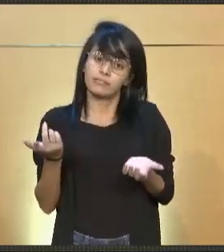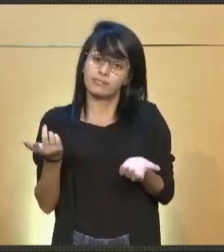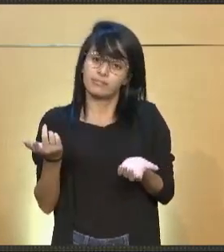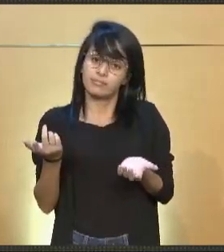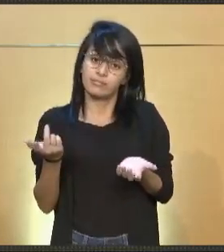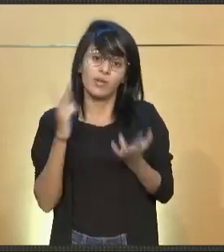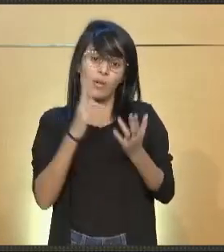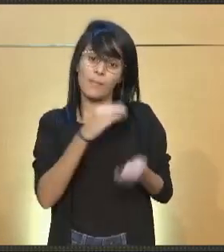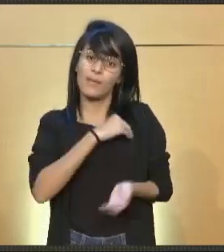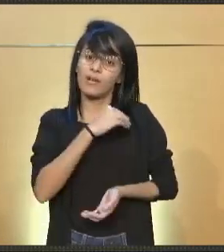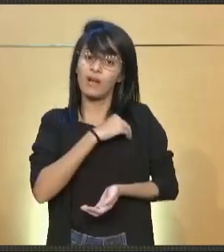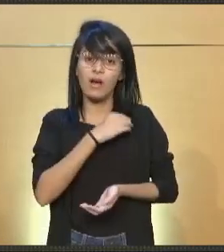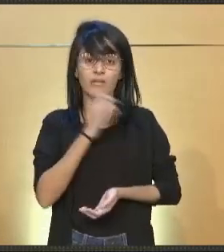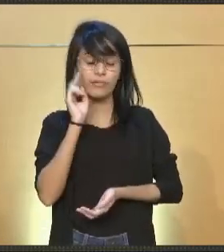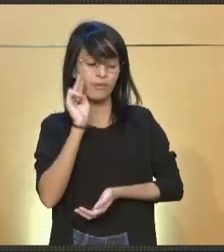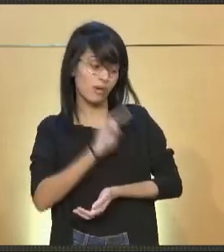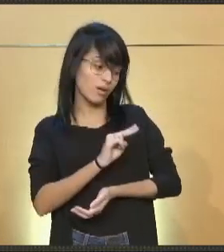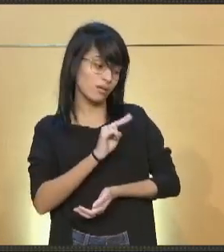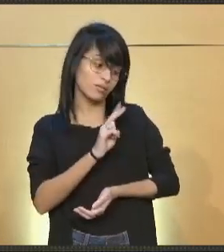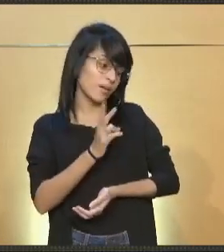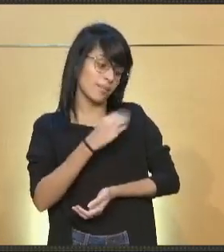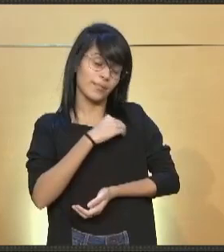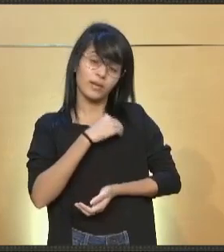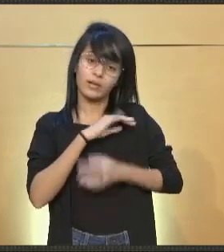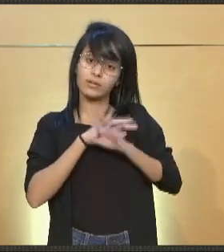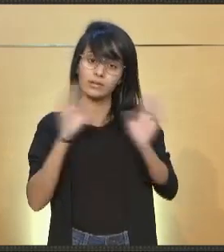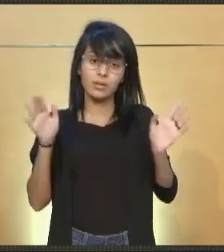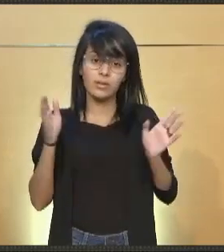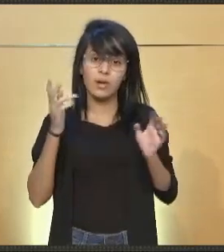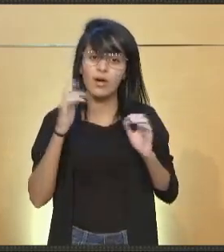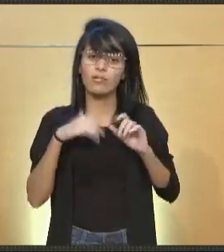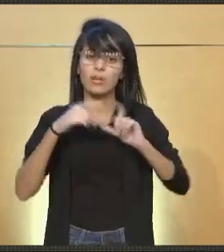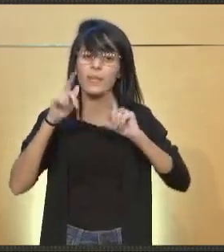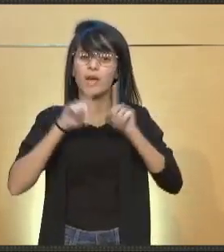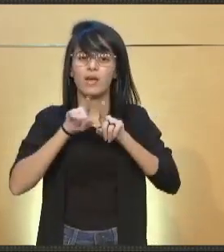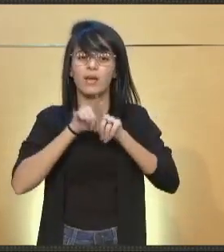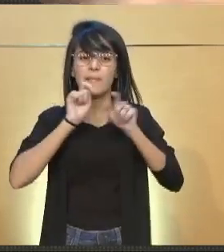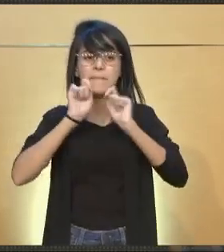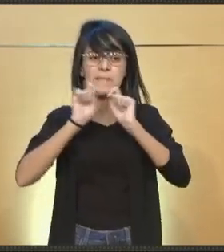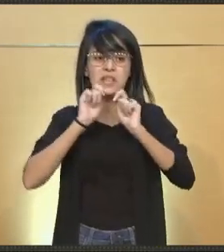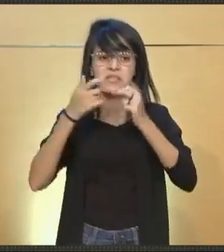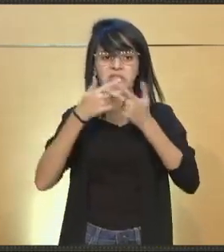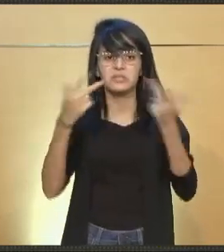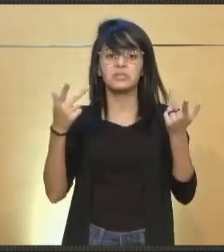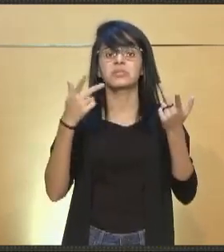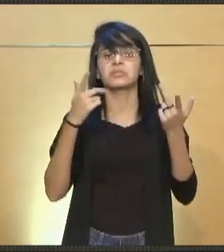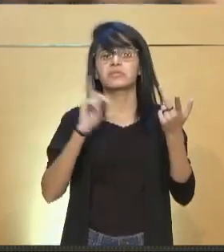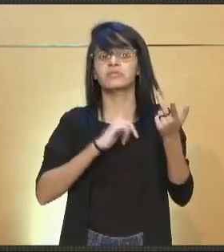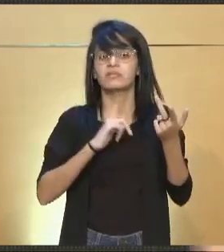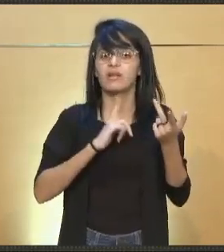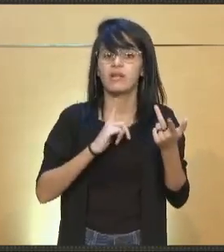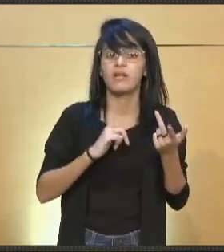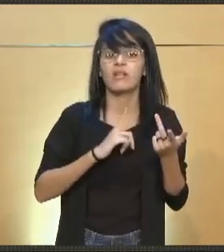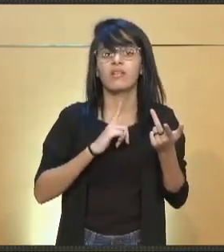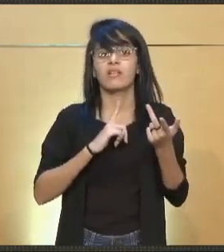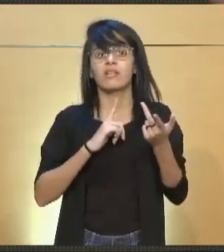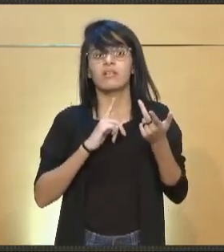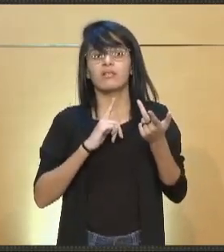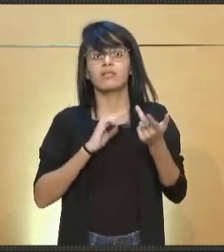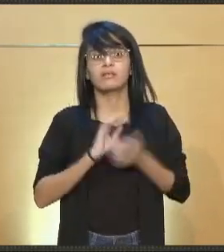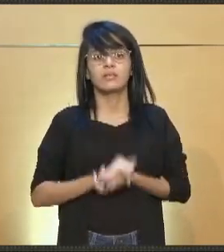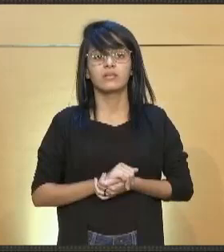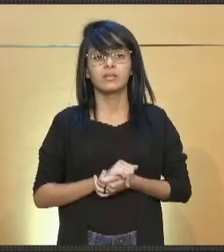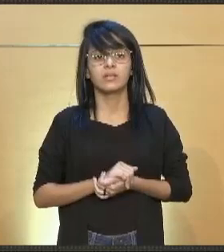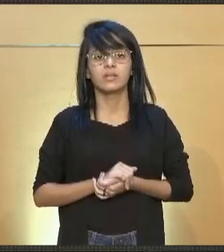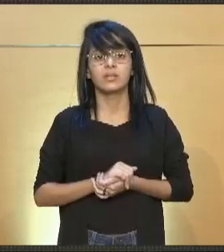um sexismo da mídia. A mídia tem explorado a figura da mulher como também alguma mercadoria de venda, ou seja, vários tipos de comerciais onde não tem nada a